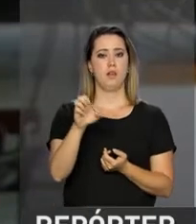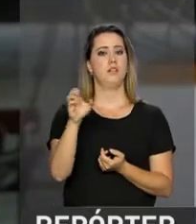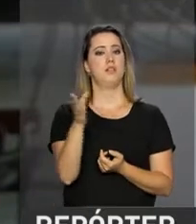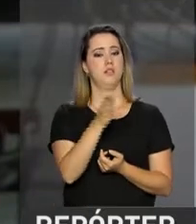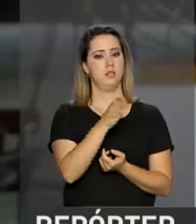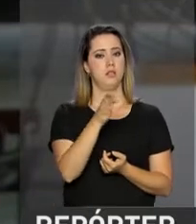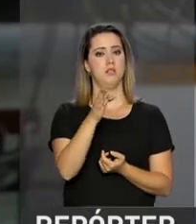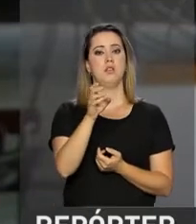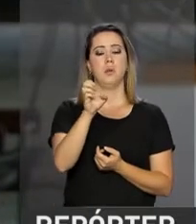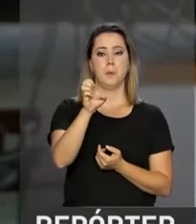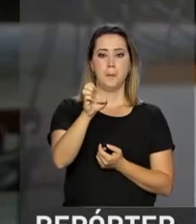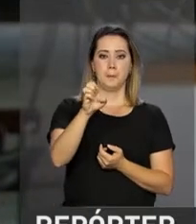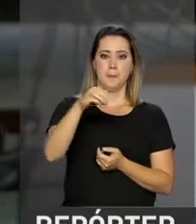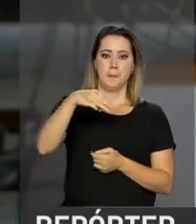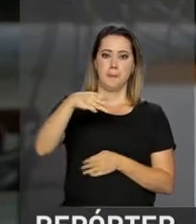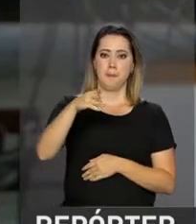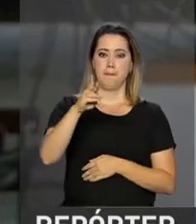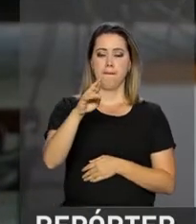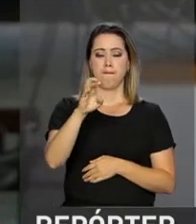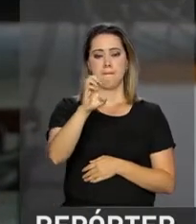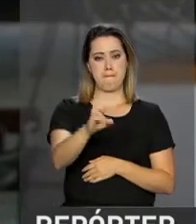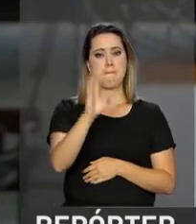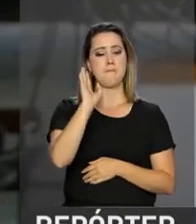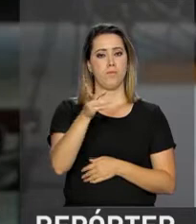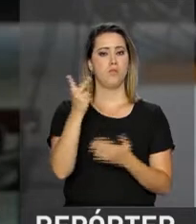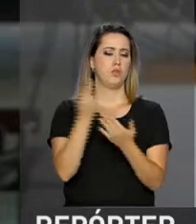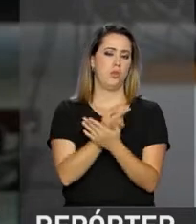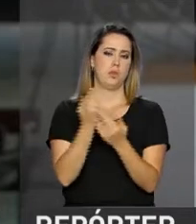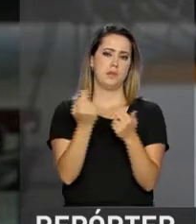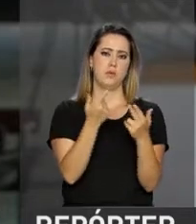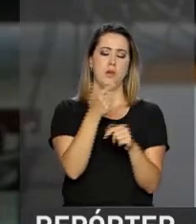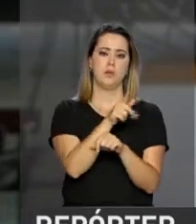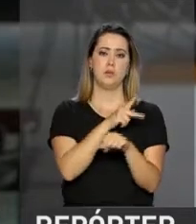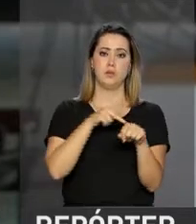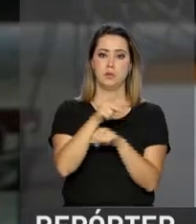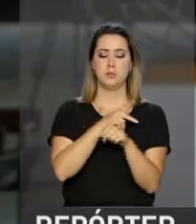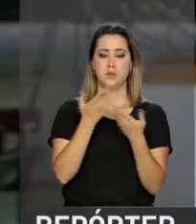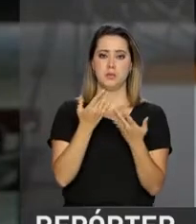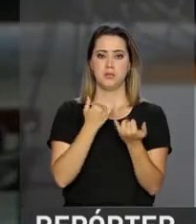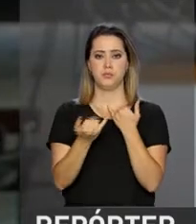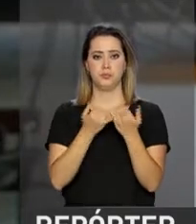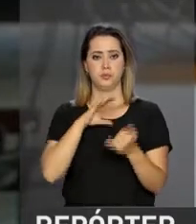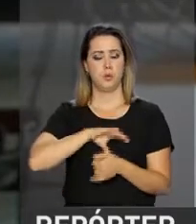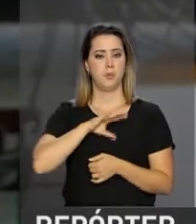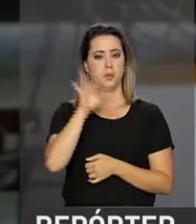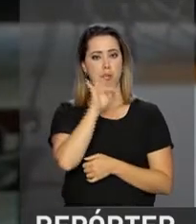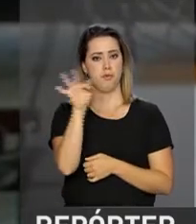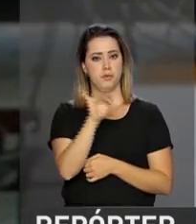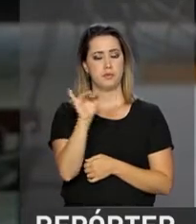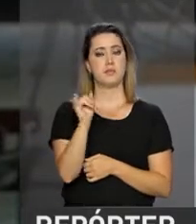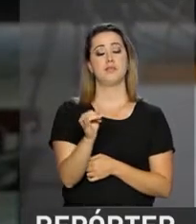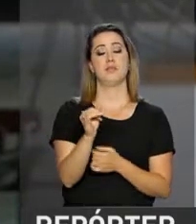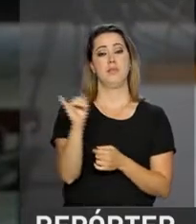Este modelo nas empresas de energia já é seguido em outros países, como, por exemplo, Portugal, França e